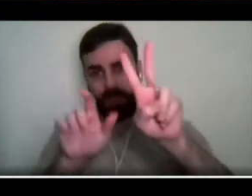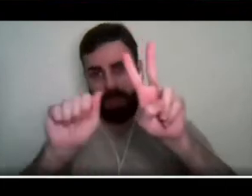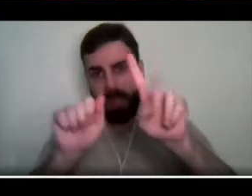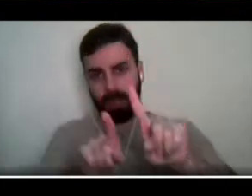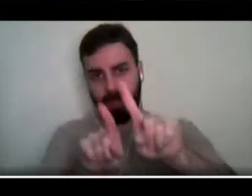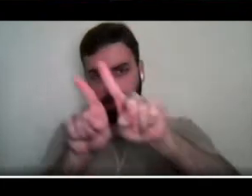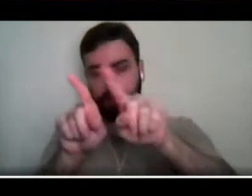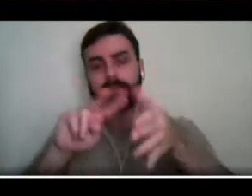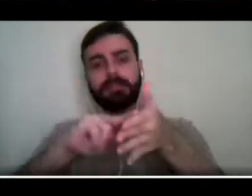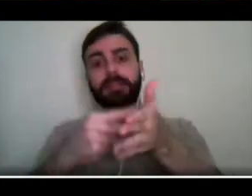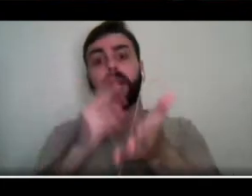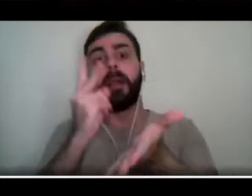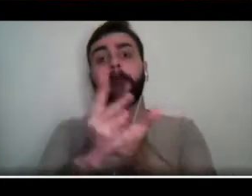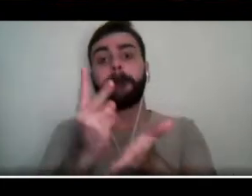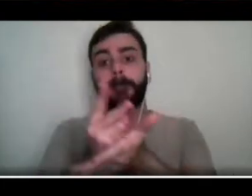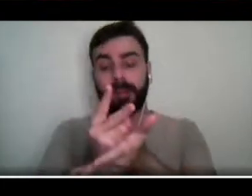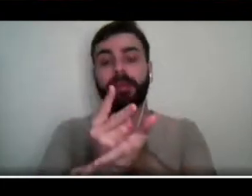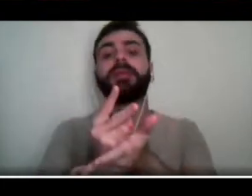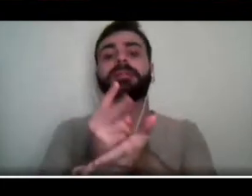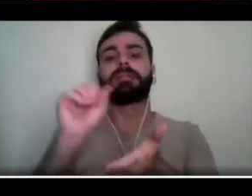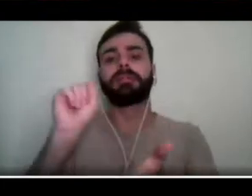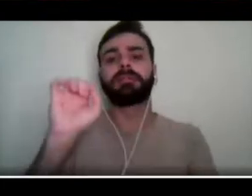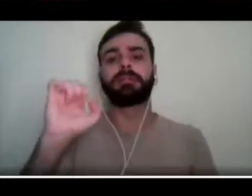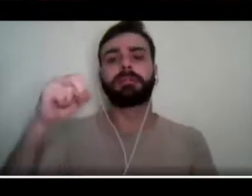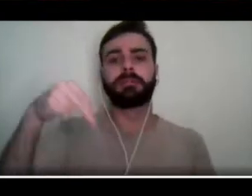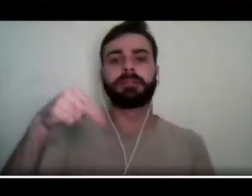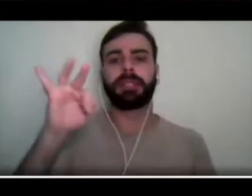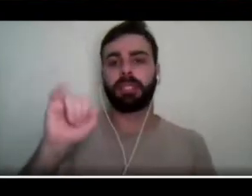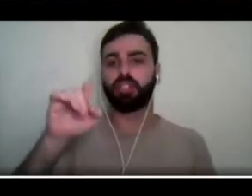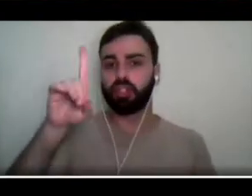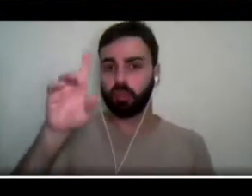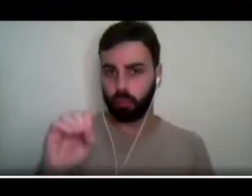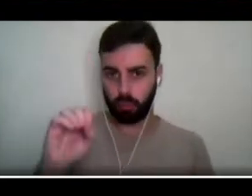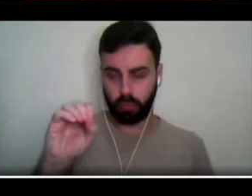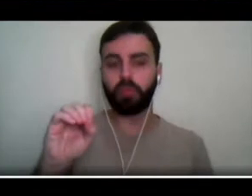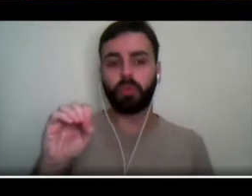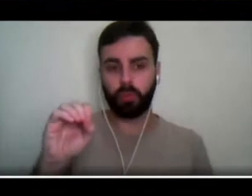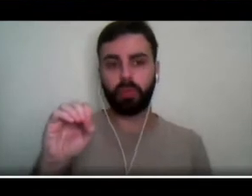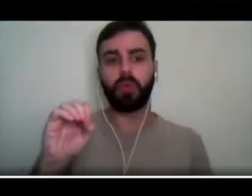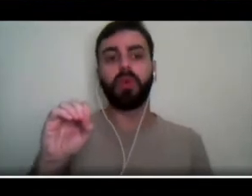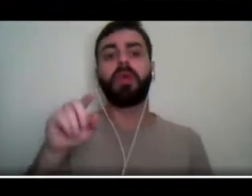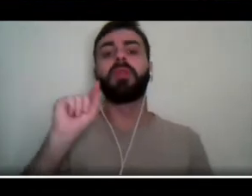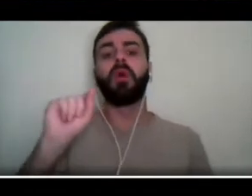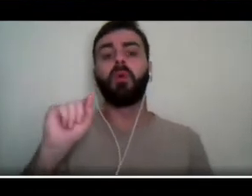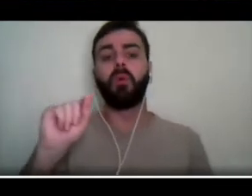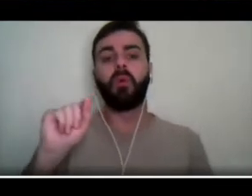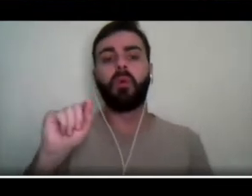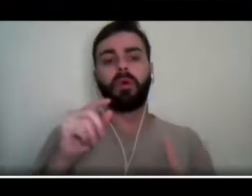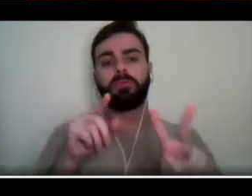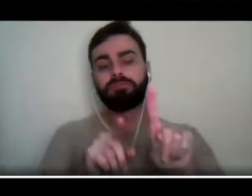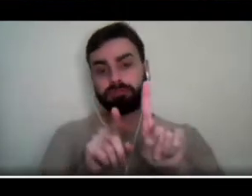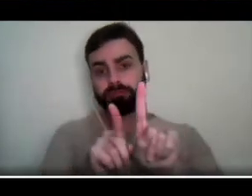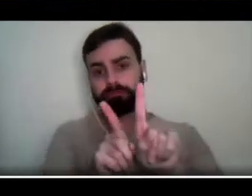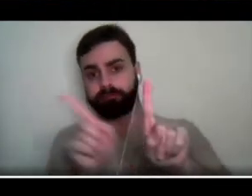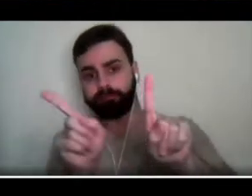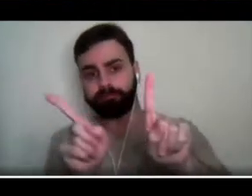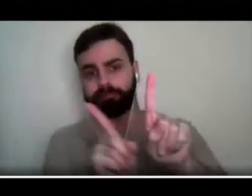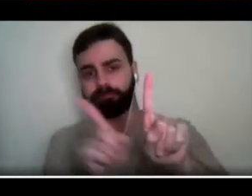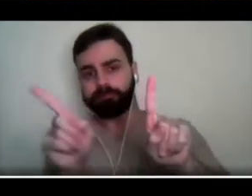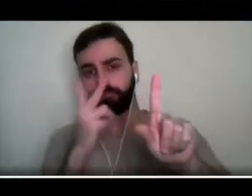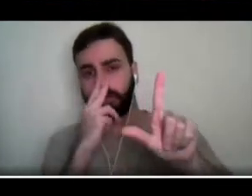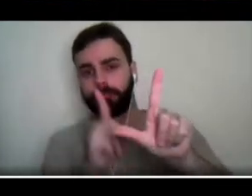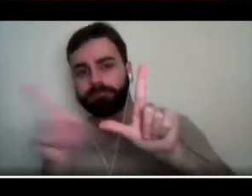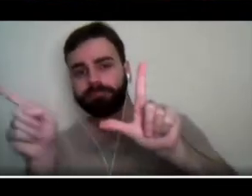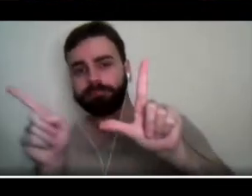mesmo sentido da velocidade. Ou seja, a aceleração, ele é um vetor que tem uma cara mais ou menos